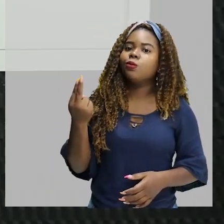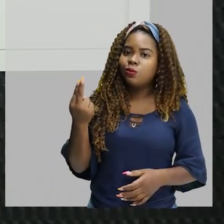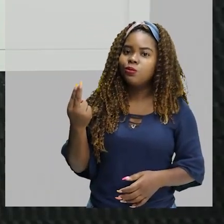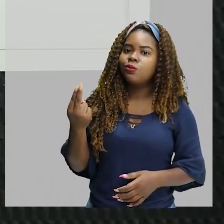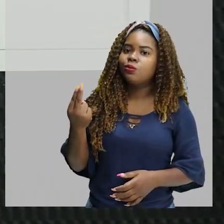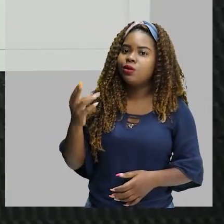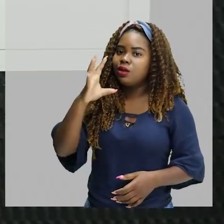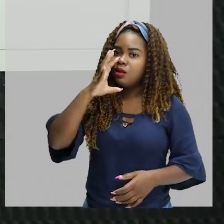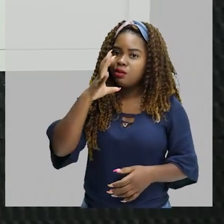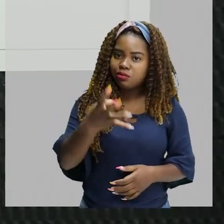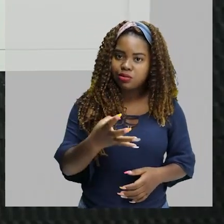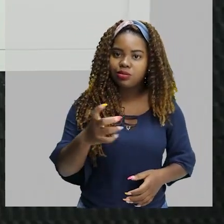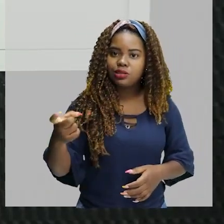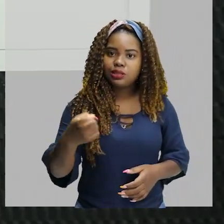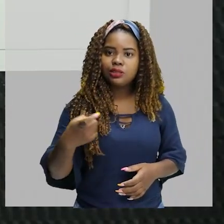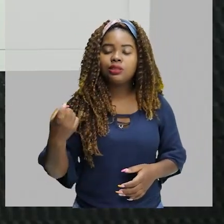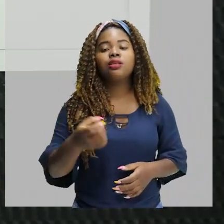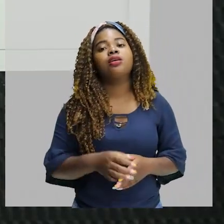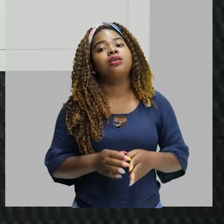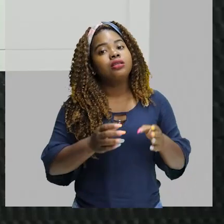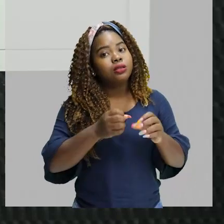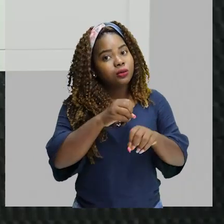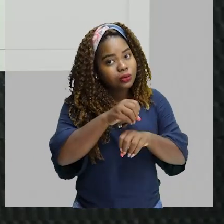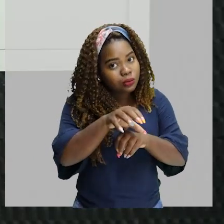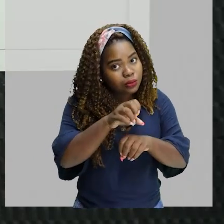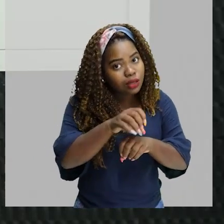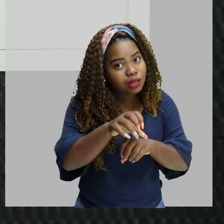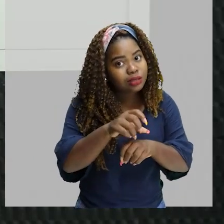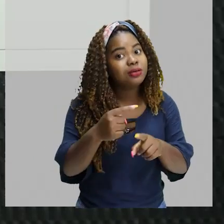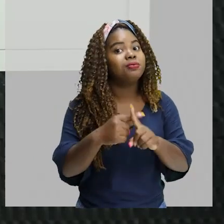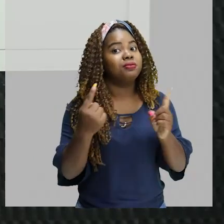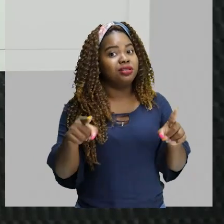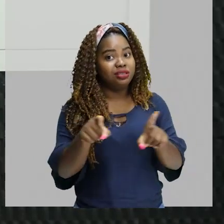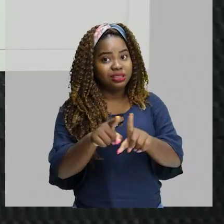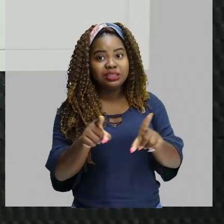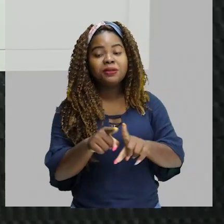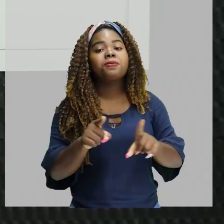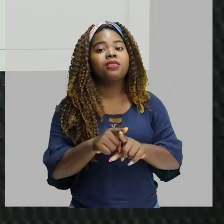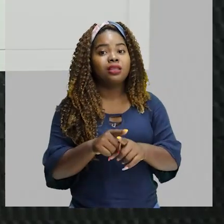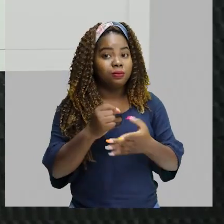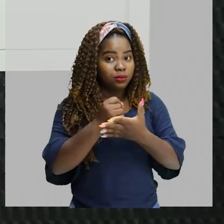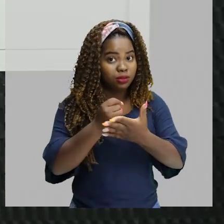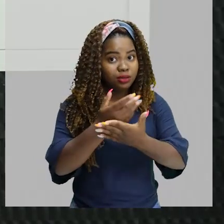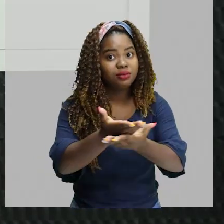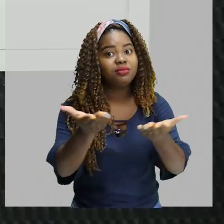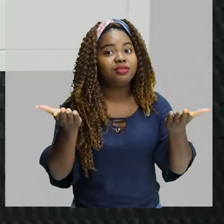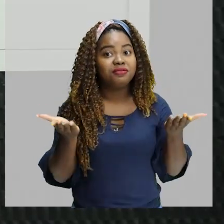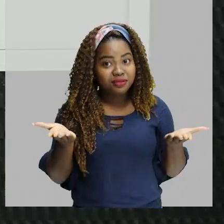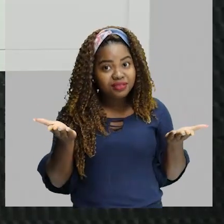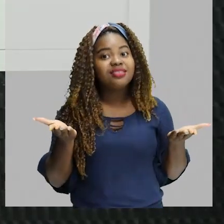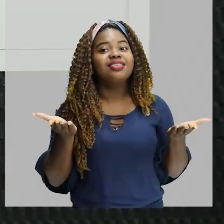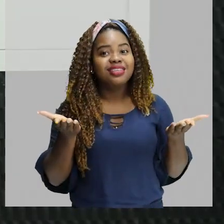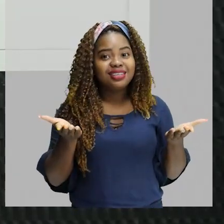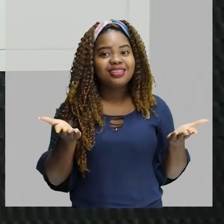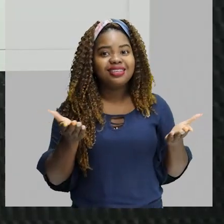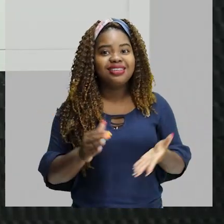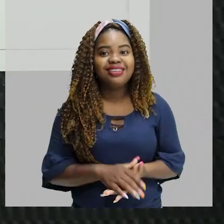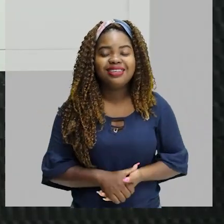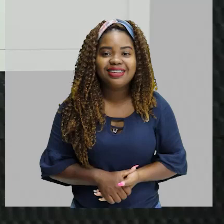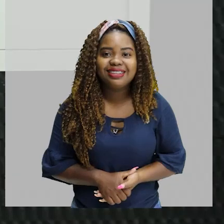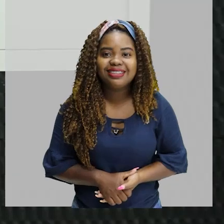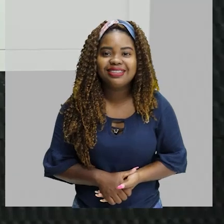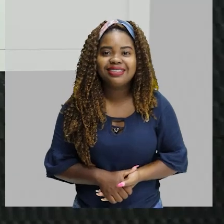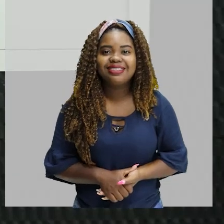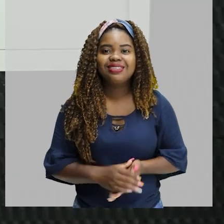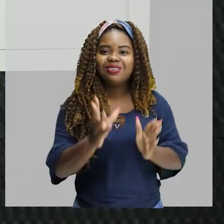olha só, fica a dica mais uma vez, mas também uma demonstração, viu? Fica aqui